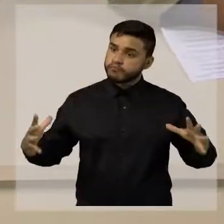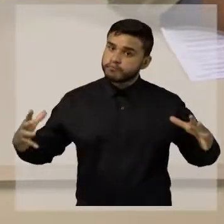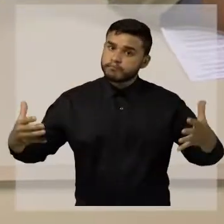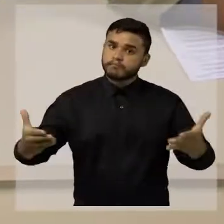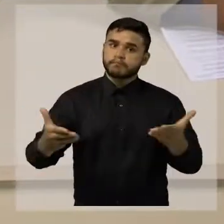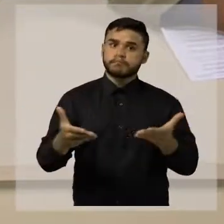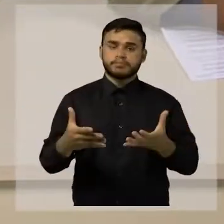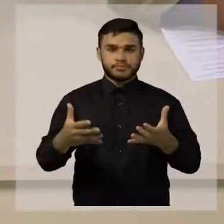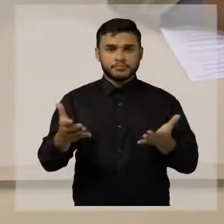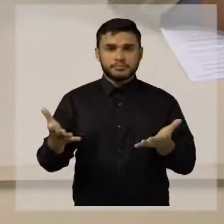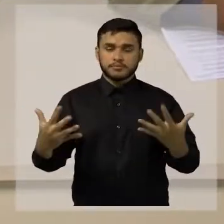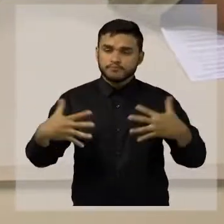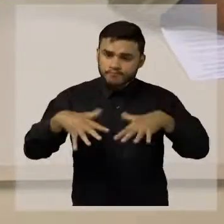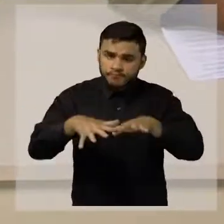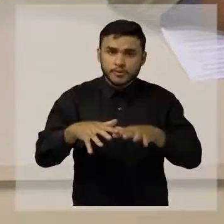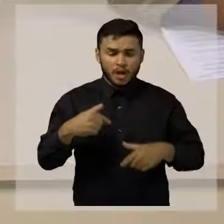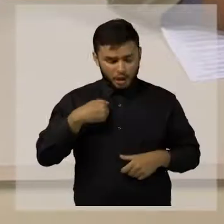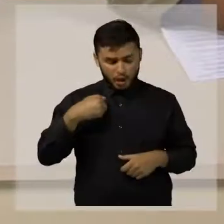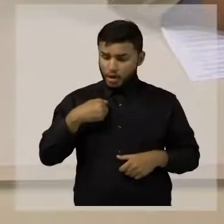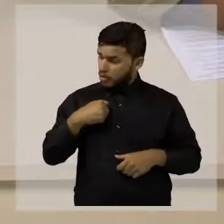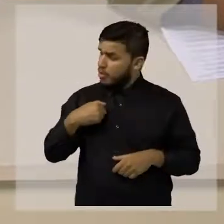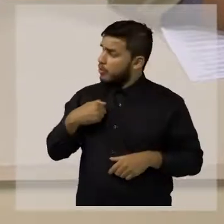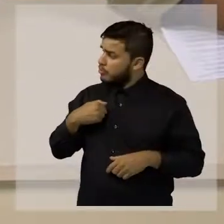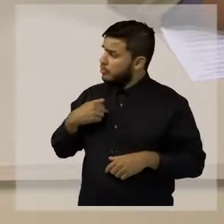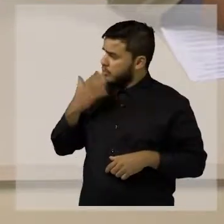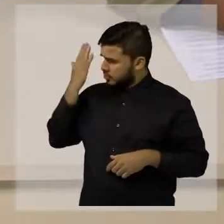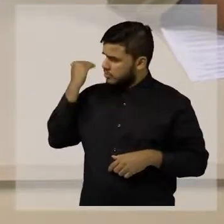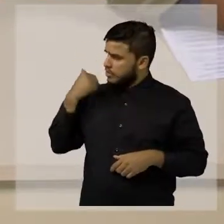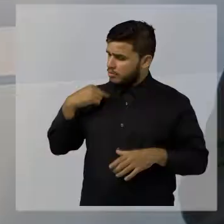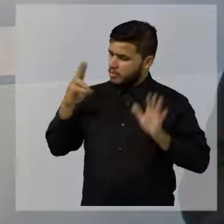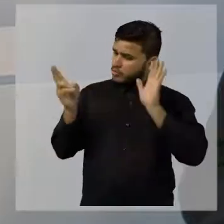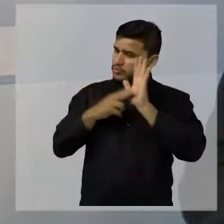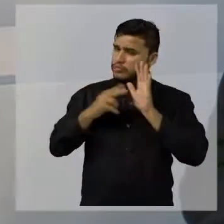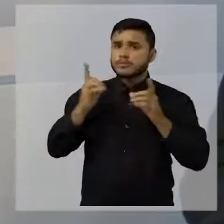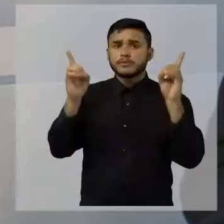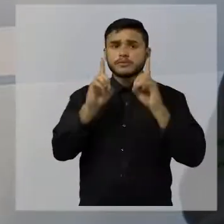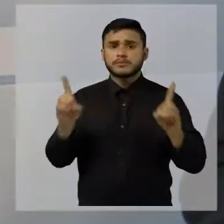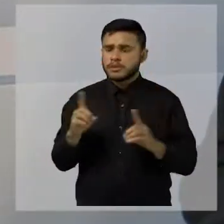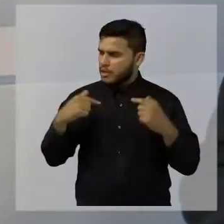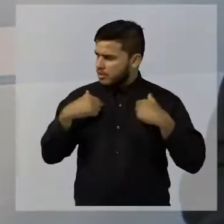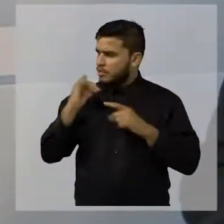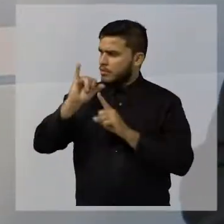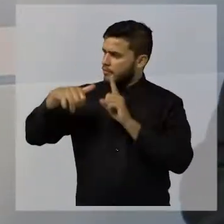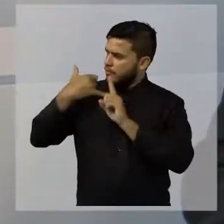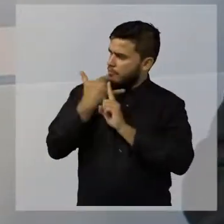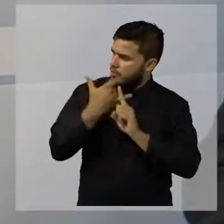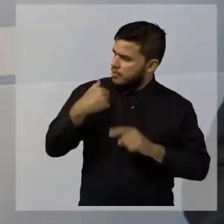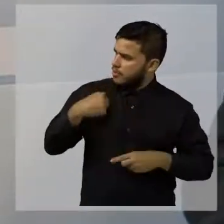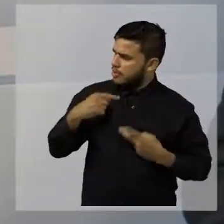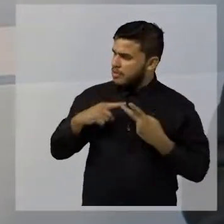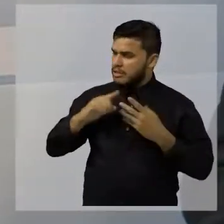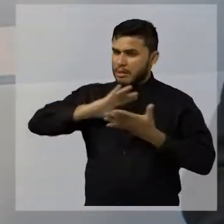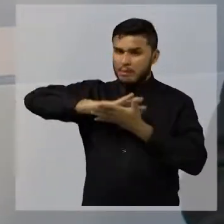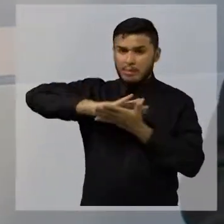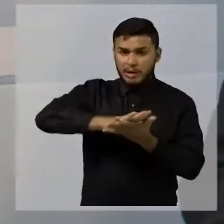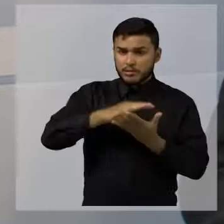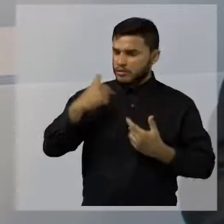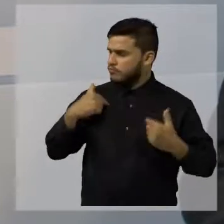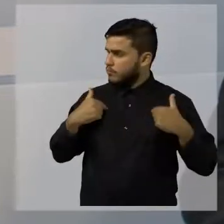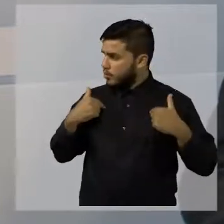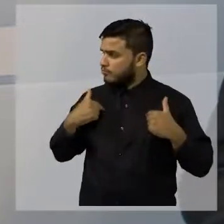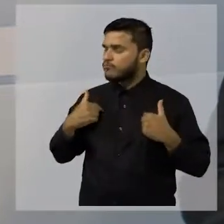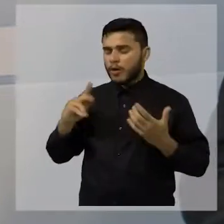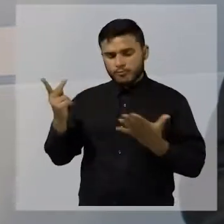você enfrentar o bullying, você enfrentar, às vezes, o preconceito, a marginalização. E eu defendo que, com